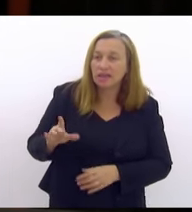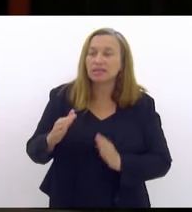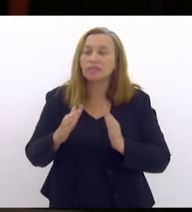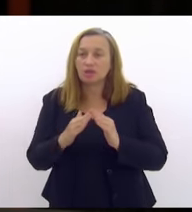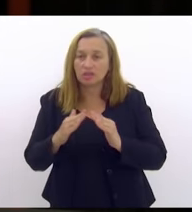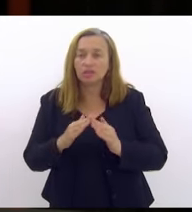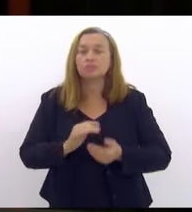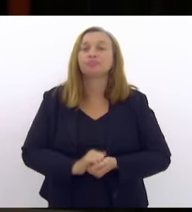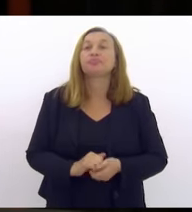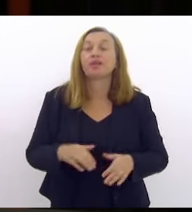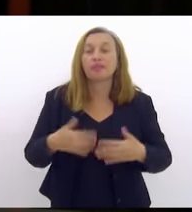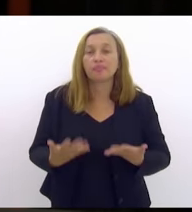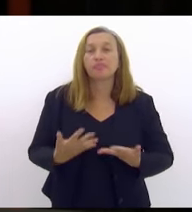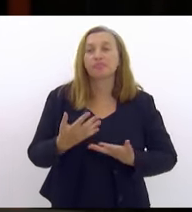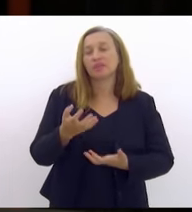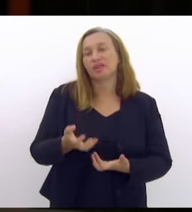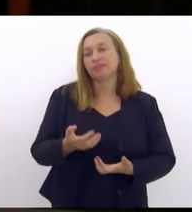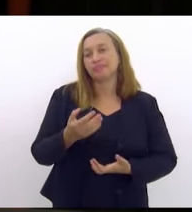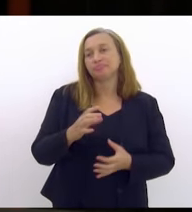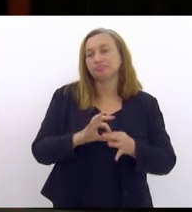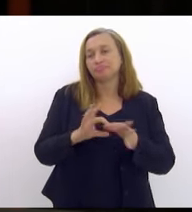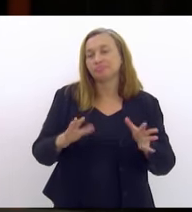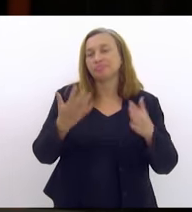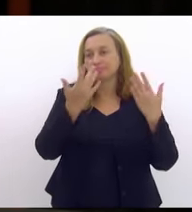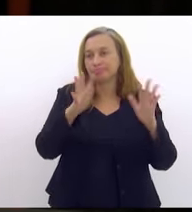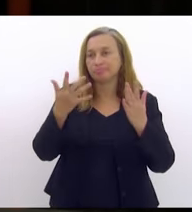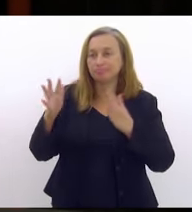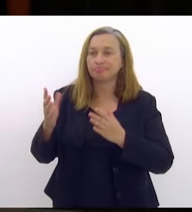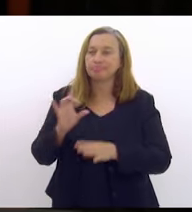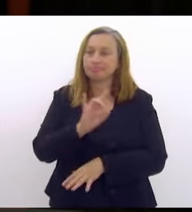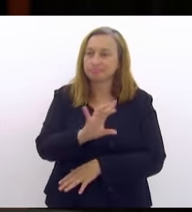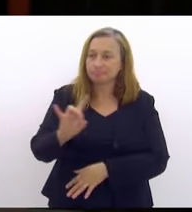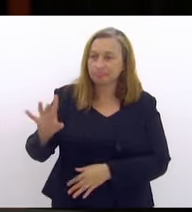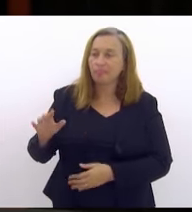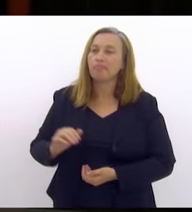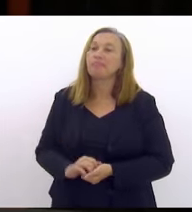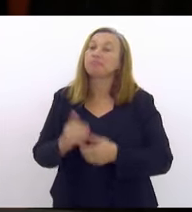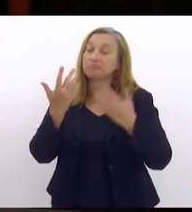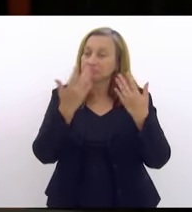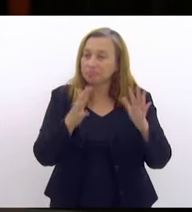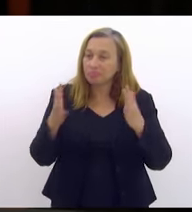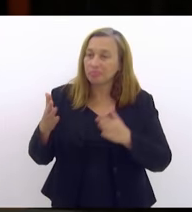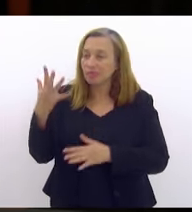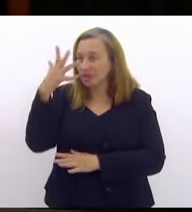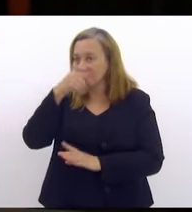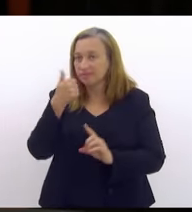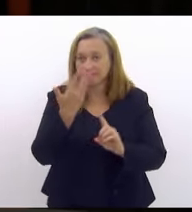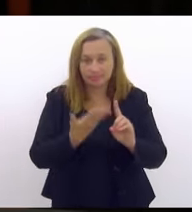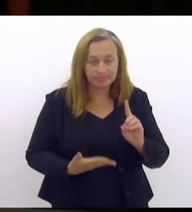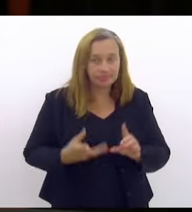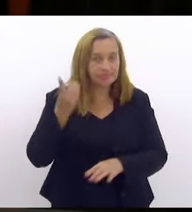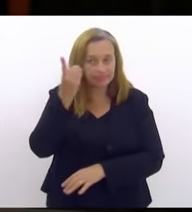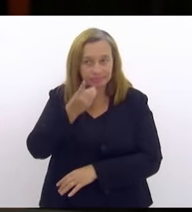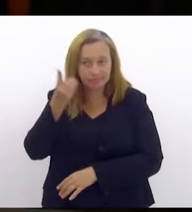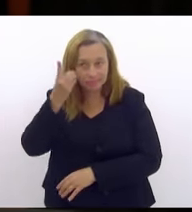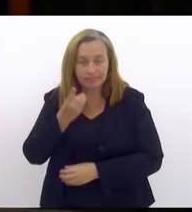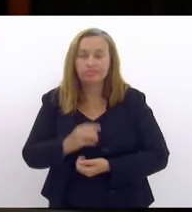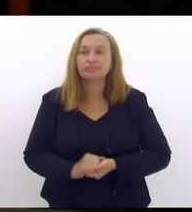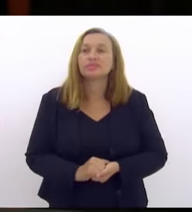morador. Então, quero deixar aqui os meus parabéns a cada um de vocês e parabéns pela linda homenagem, deputado.